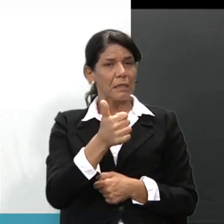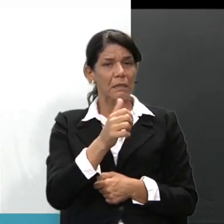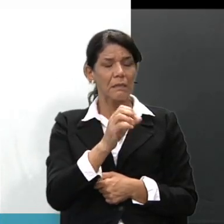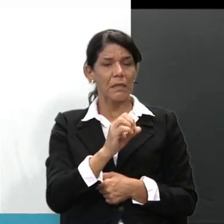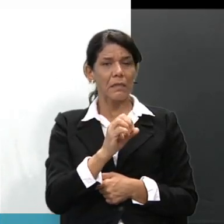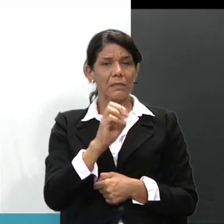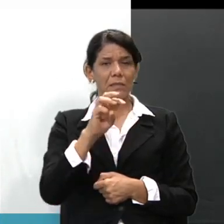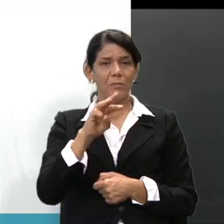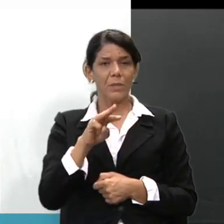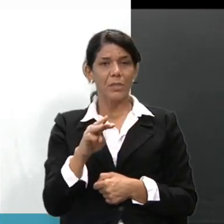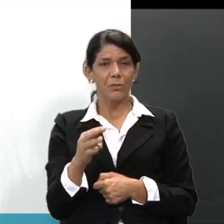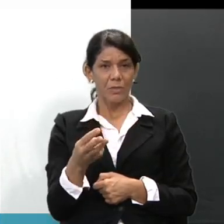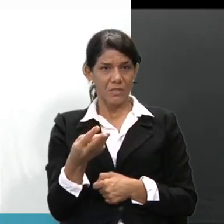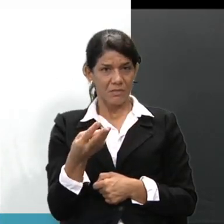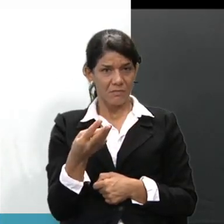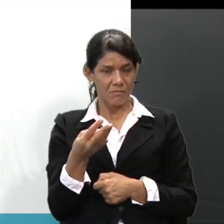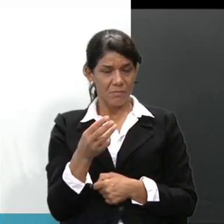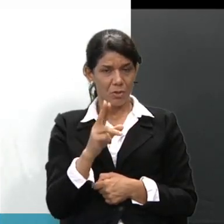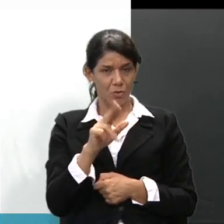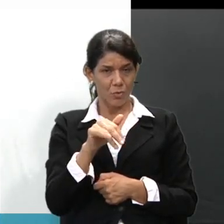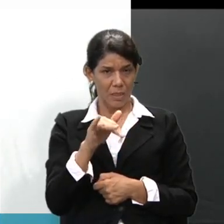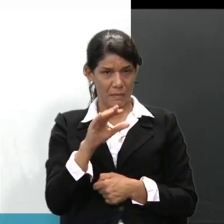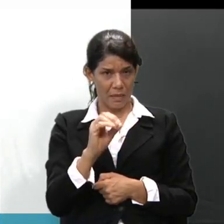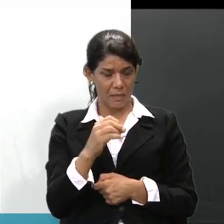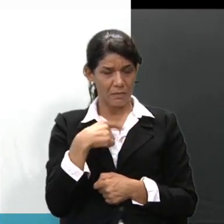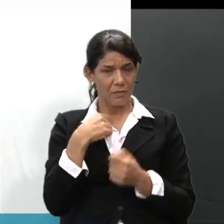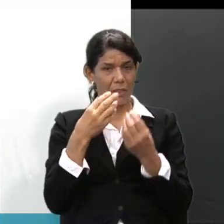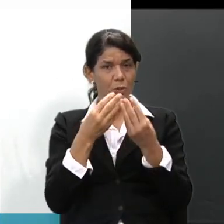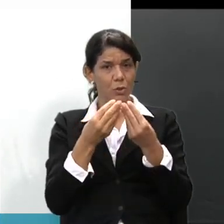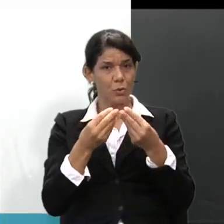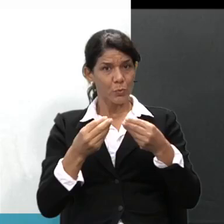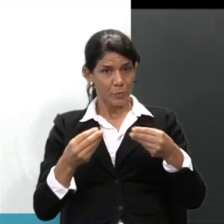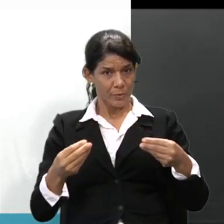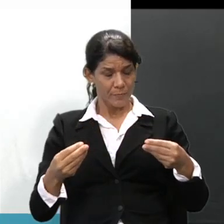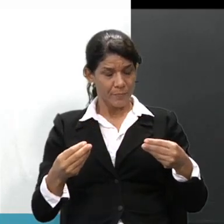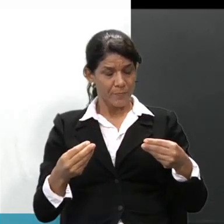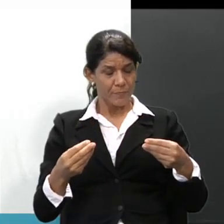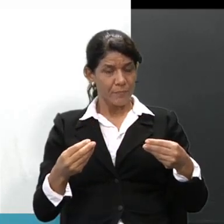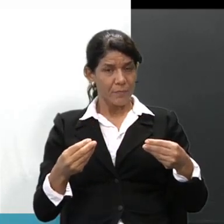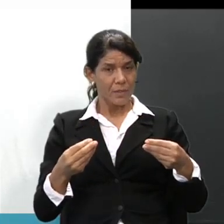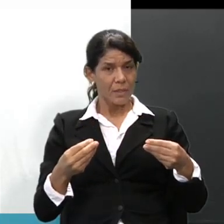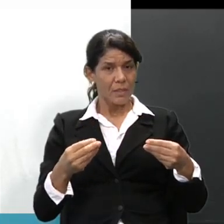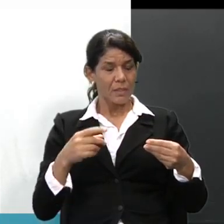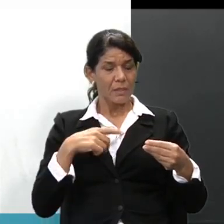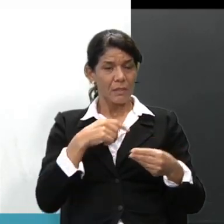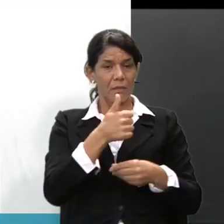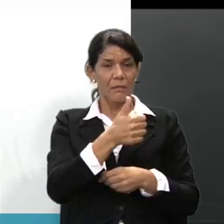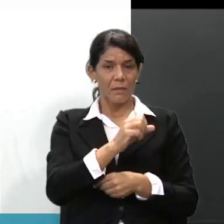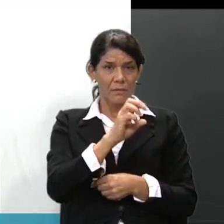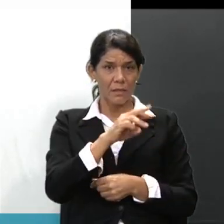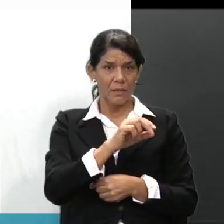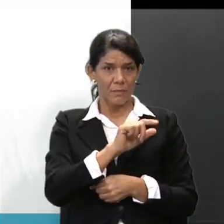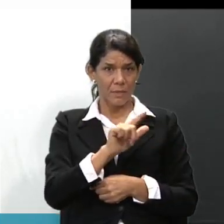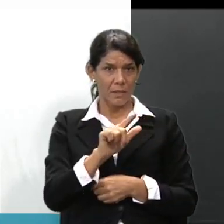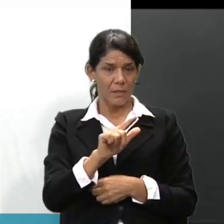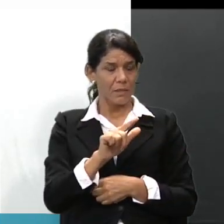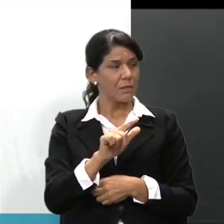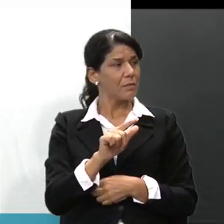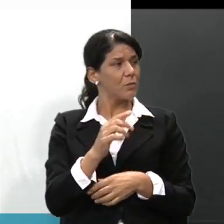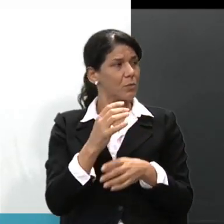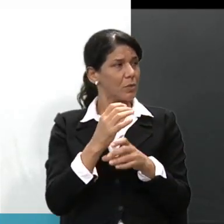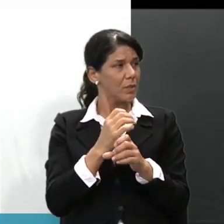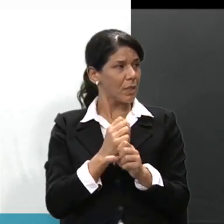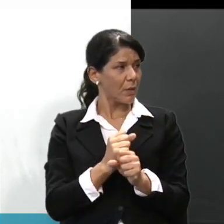10 milhões de unidade. Nós vamos diluir e esse frasco terá 10 ml no seu